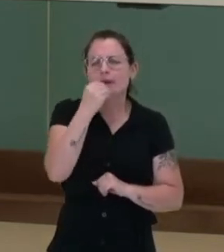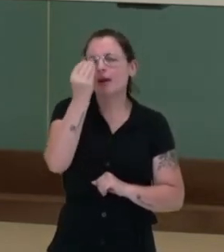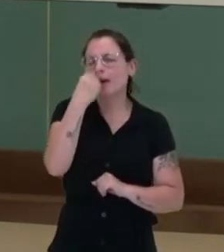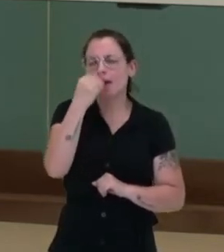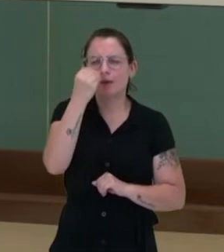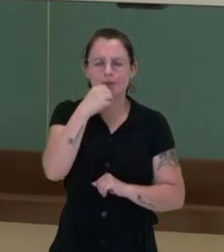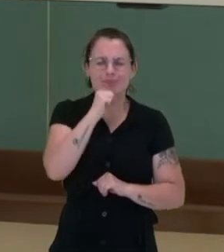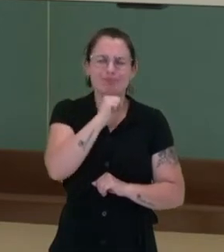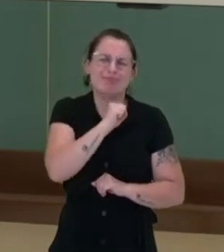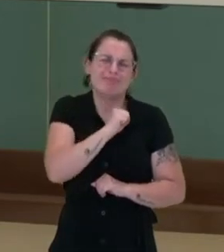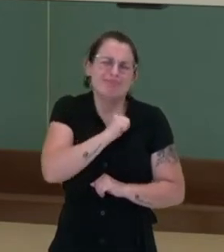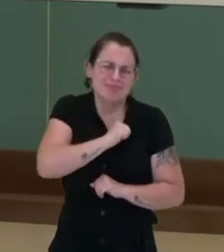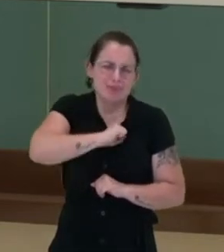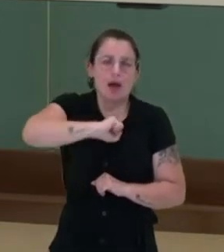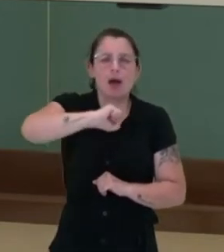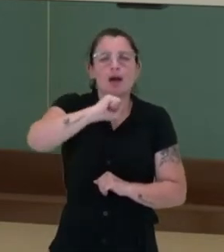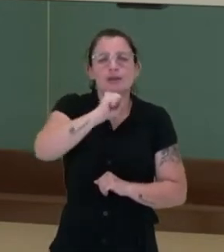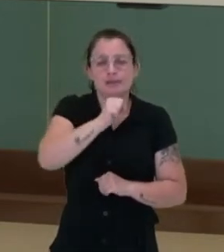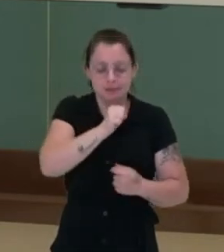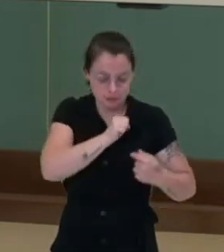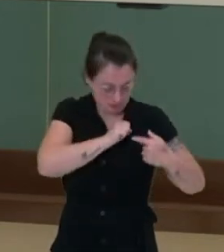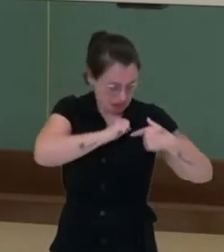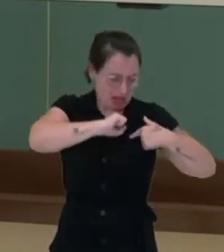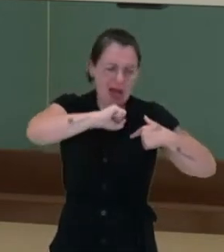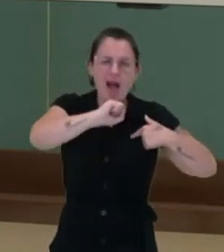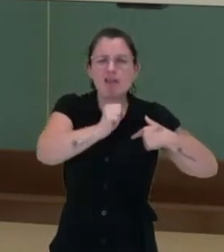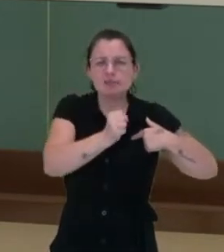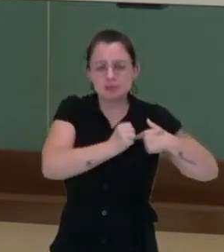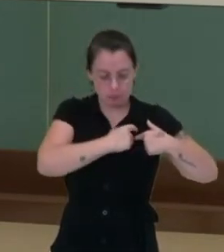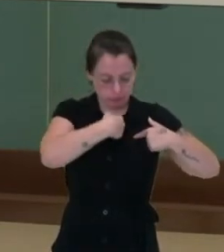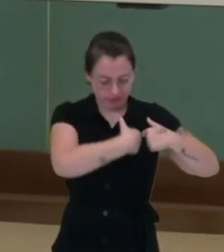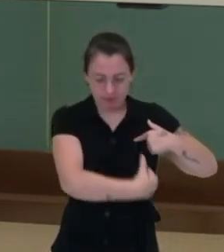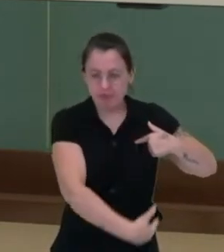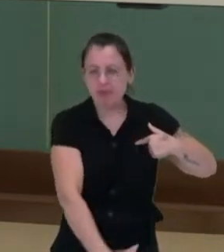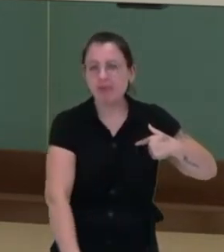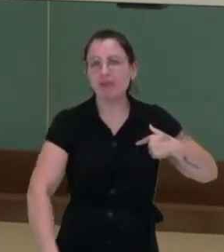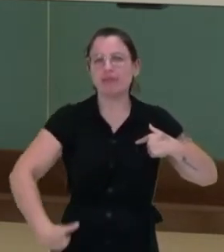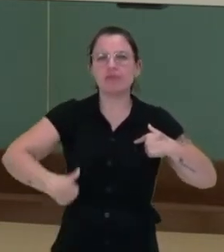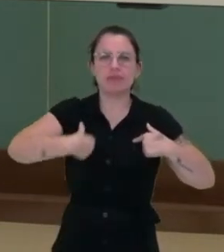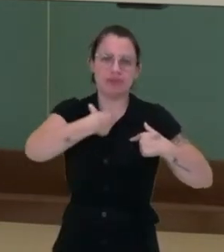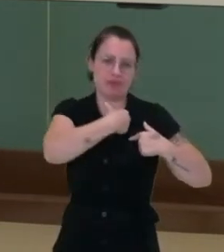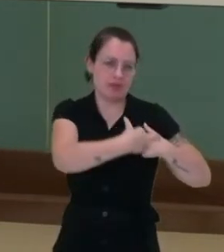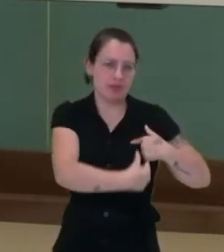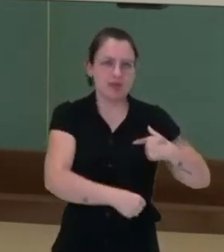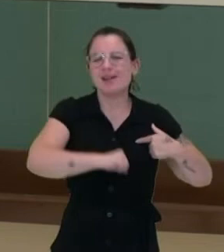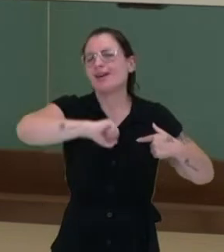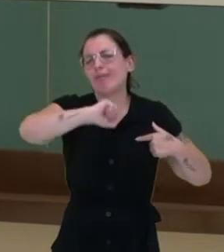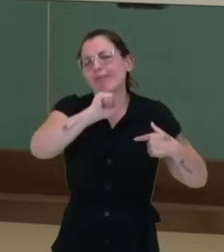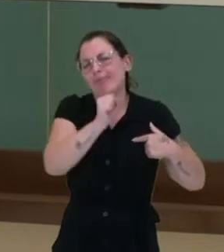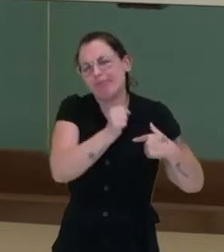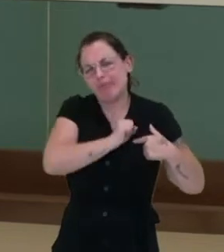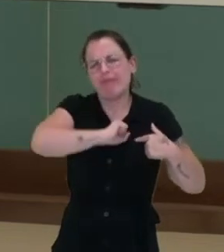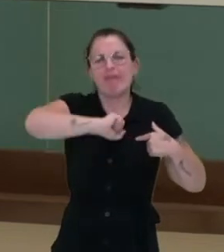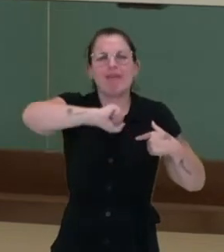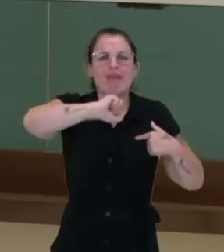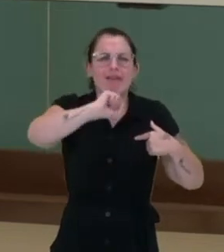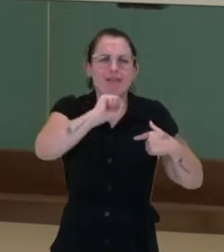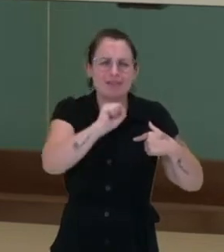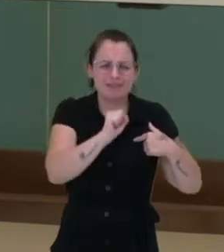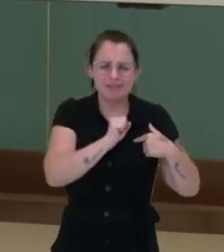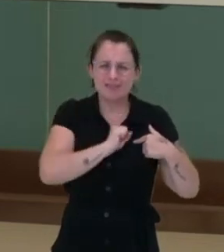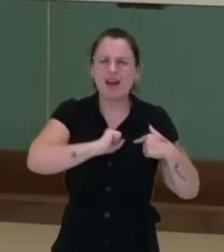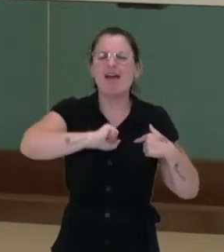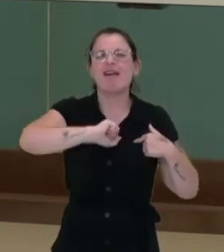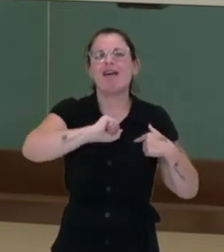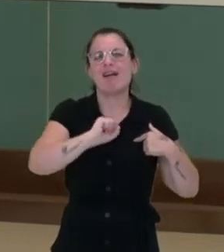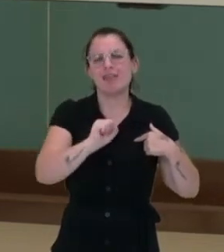sangue suficiente para suprir as necessidades do organismo. Então imagine, o nosso coração está nessa região aqui